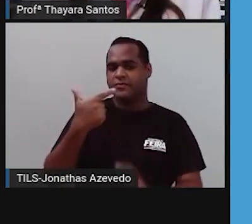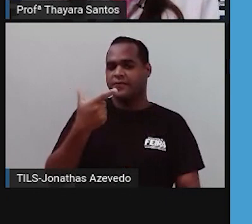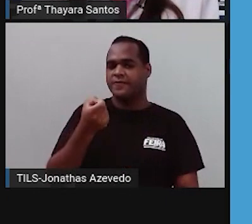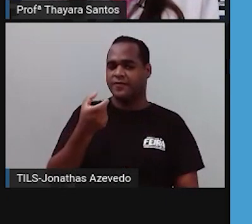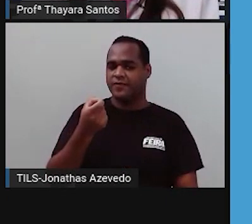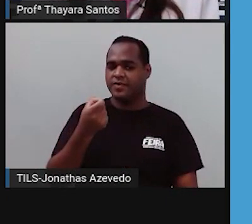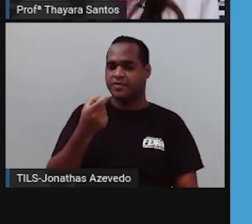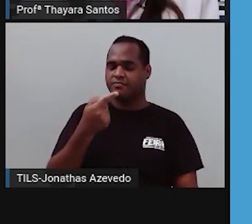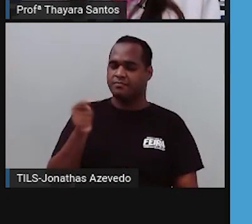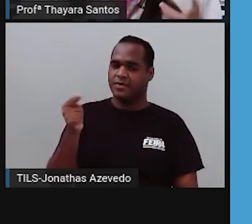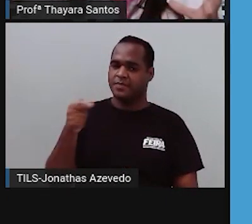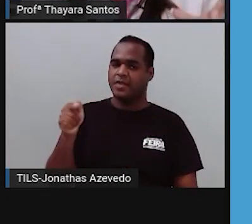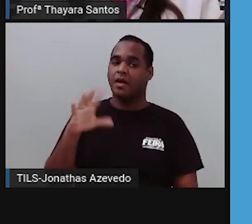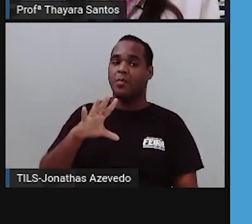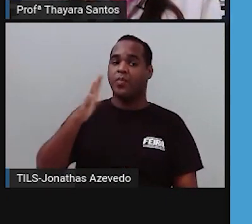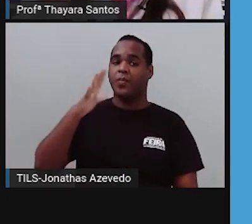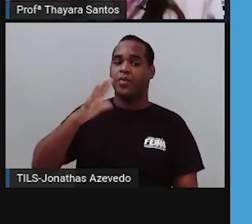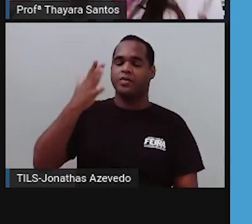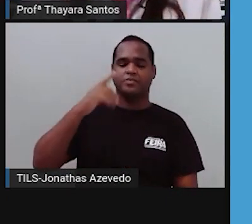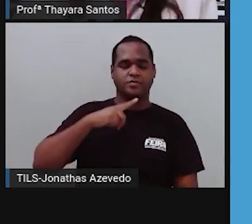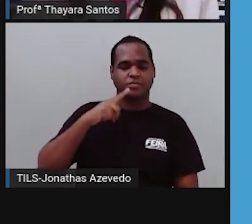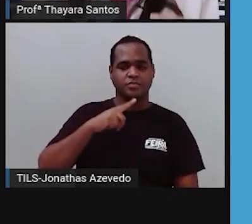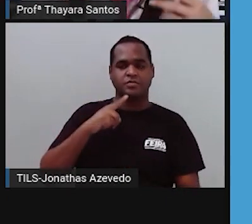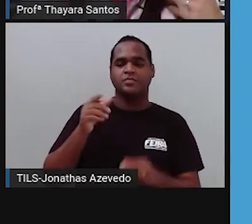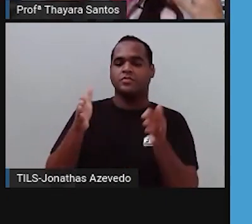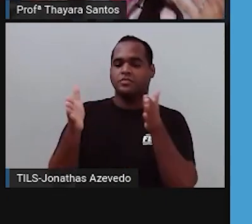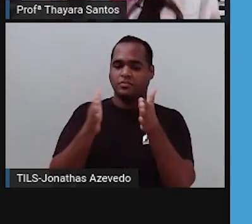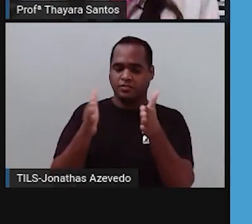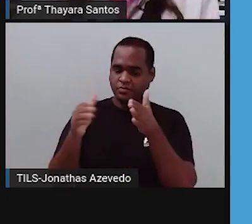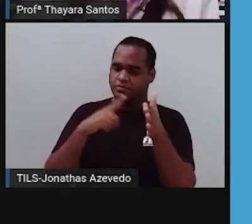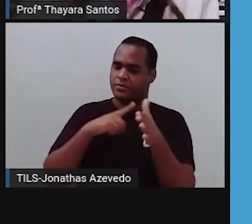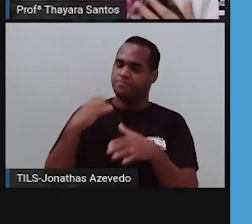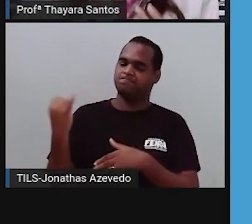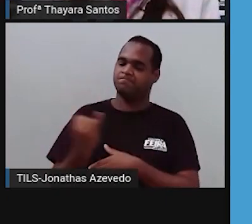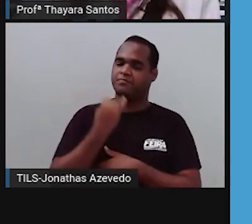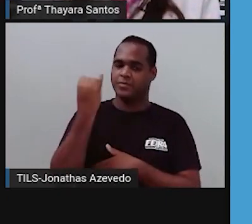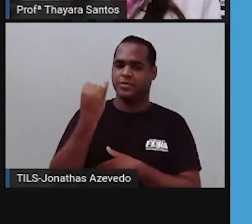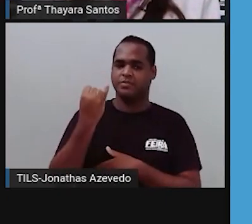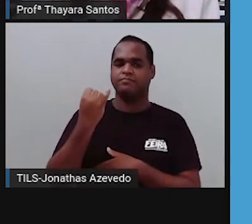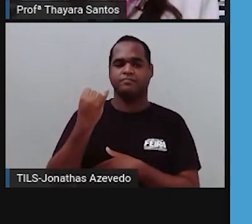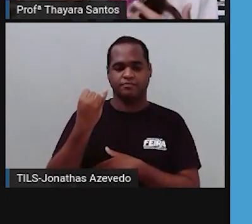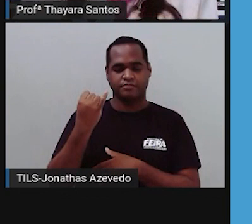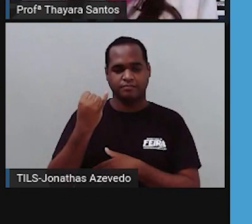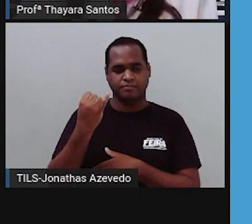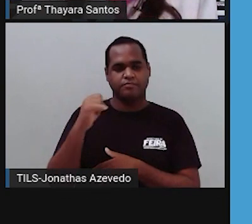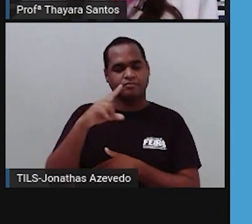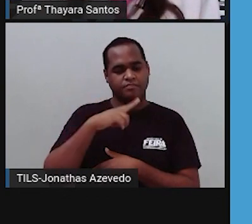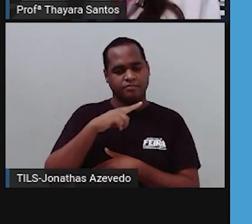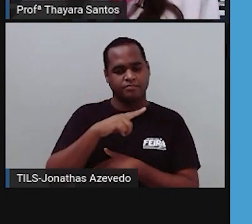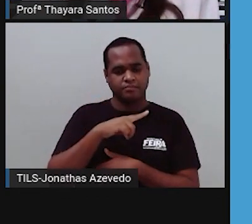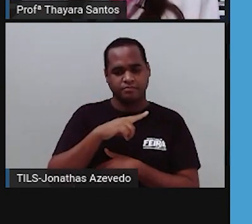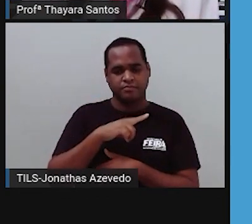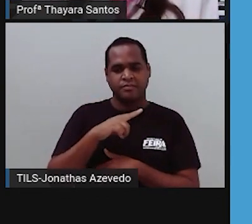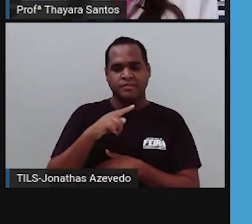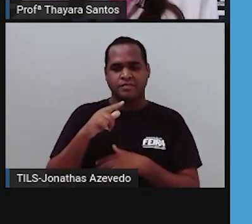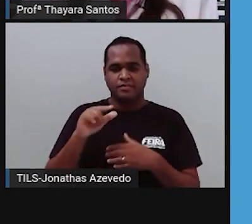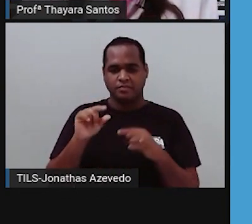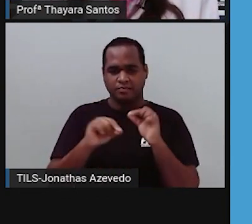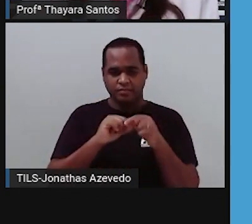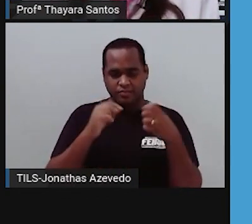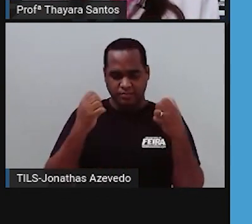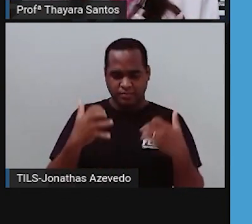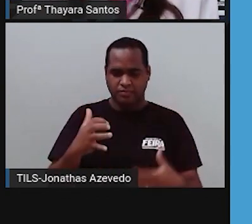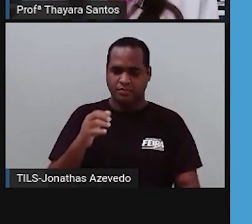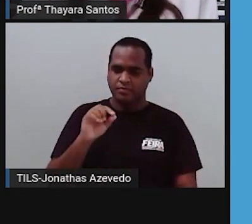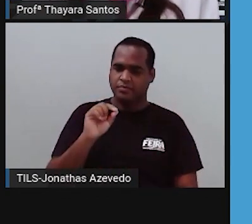20. Acontece isso. Então, por isso que nesse período é tão importante ter os cuidados, a mulher ter os cuidados, para que